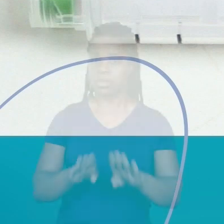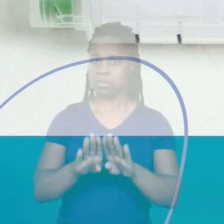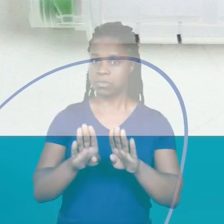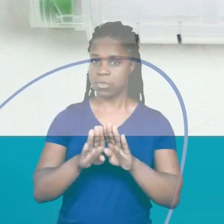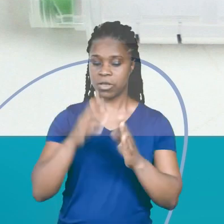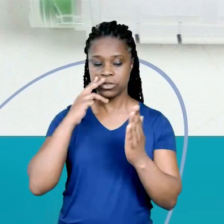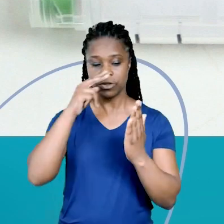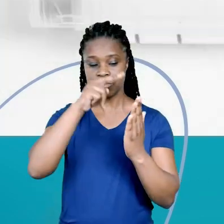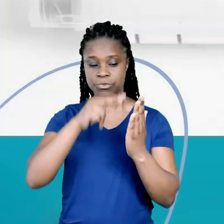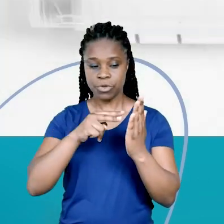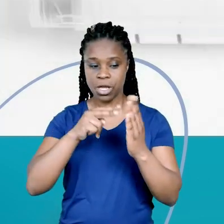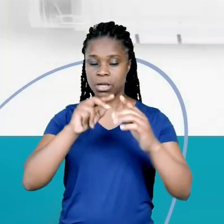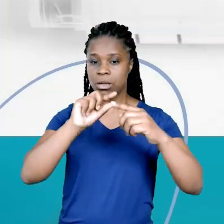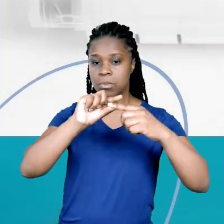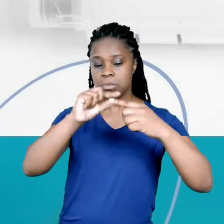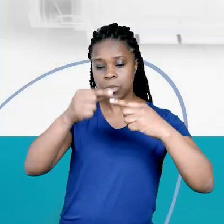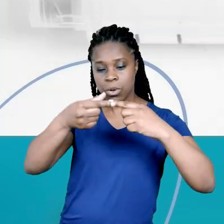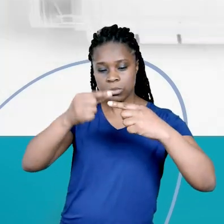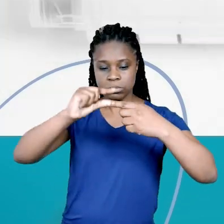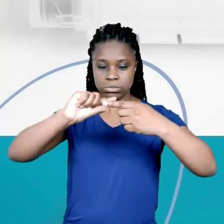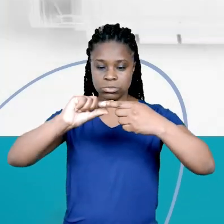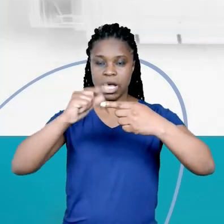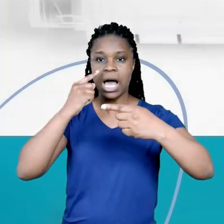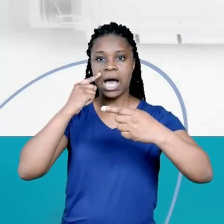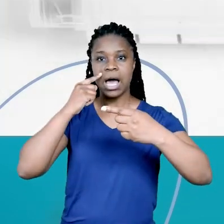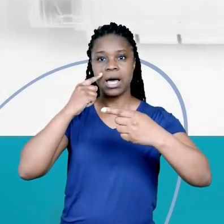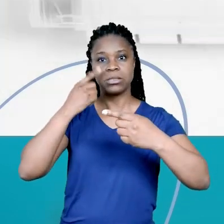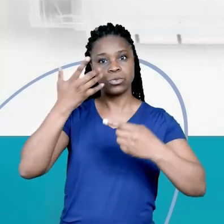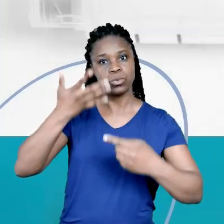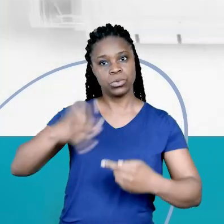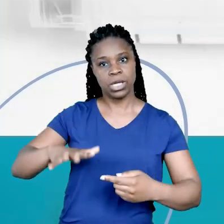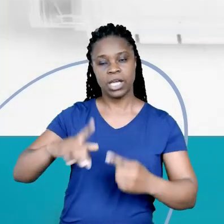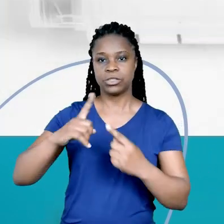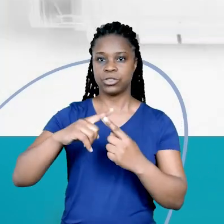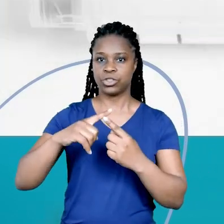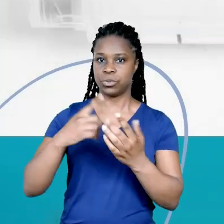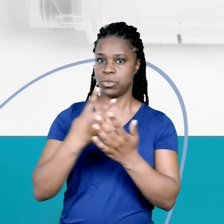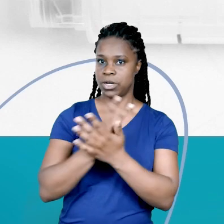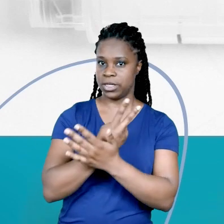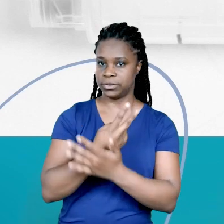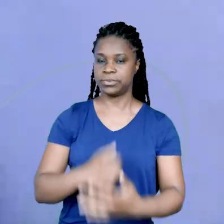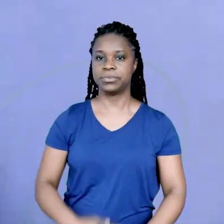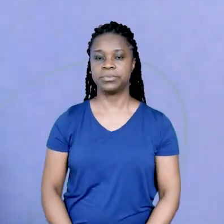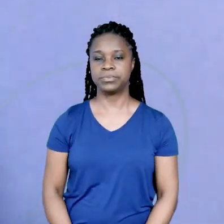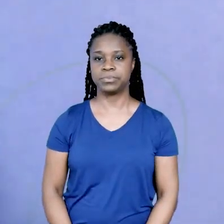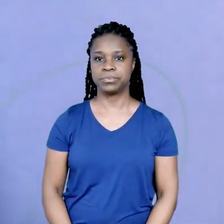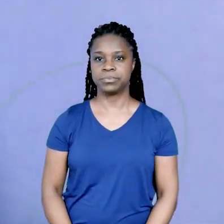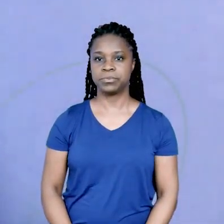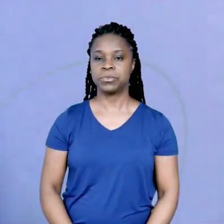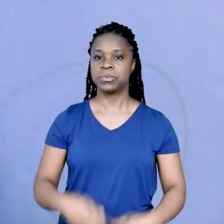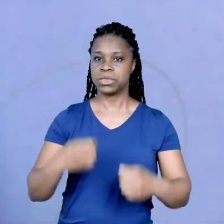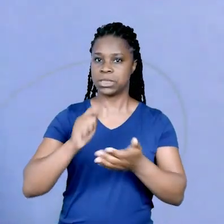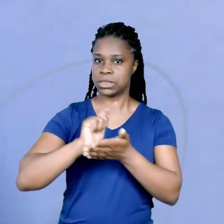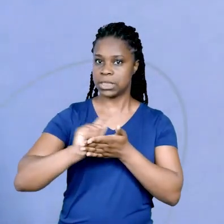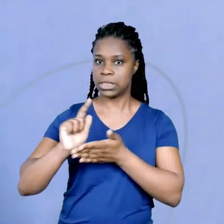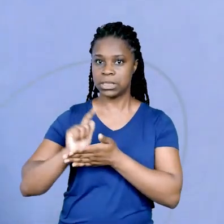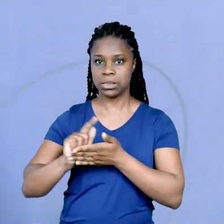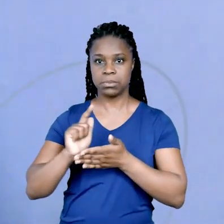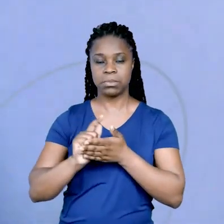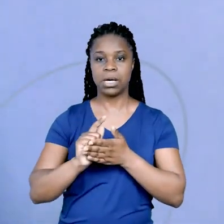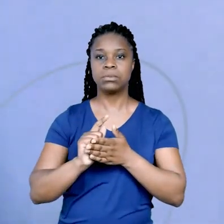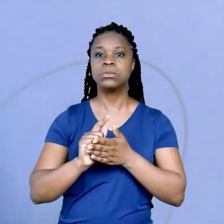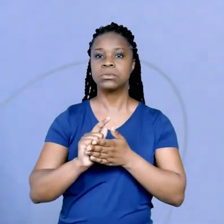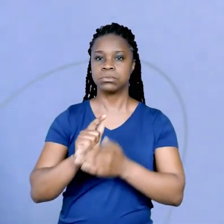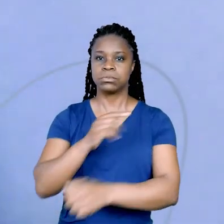Verifique sempre o rótulo da caneta para evitar que o tipo errado de insulina seja aplicado. Realize a asepsia com